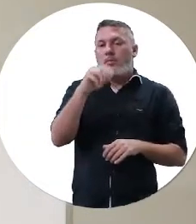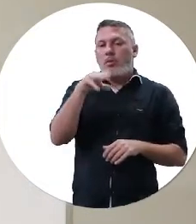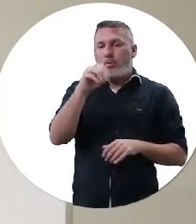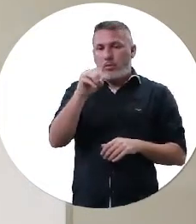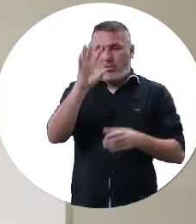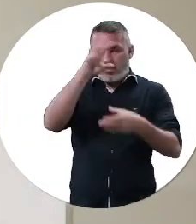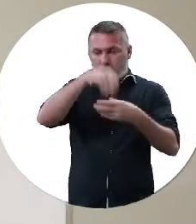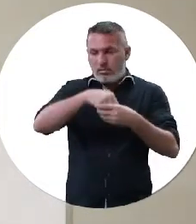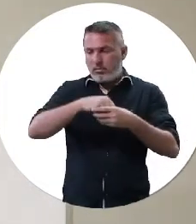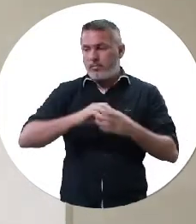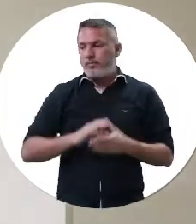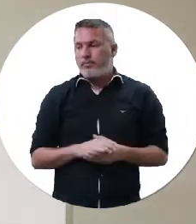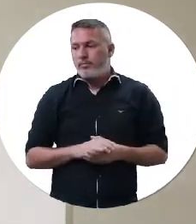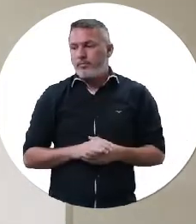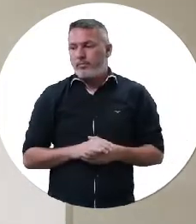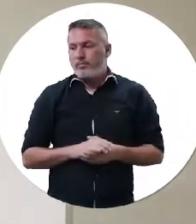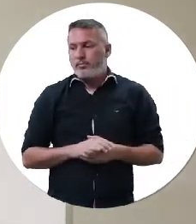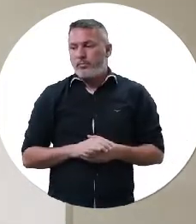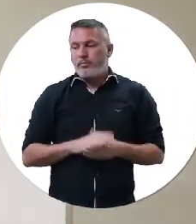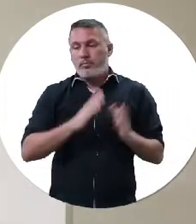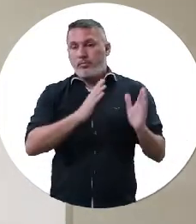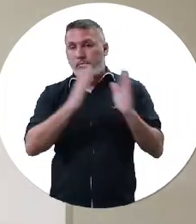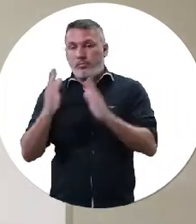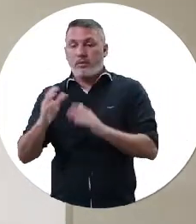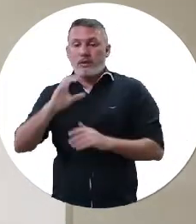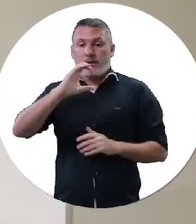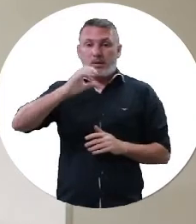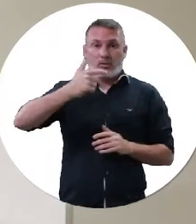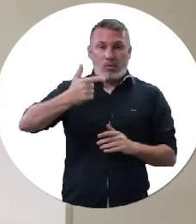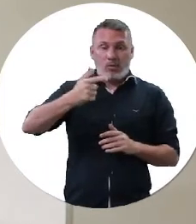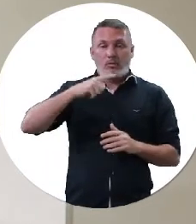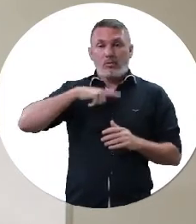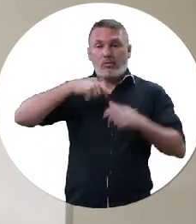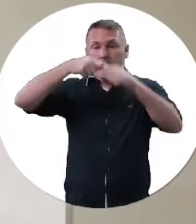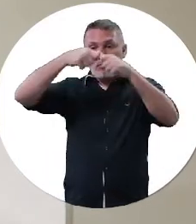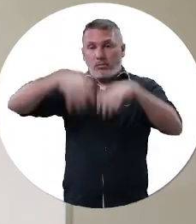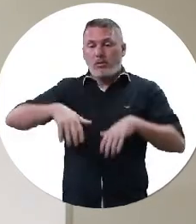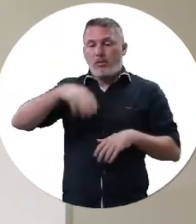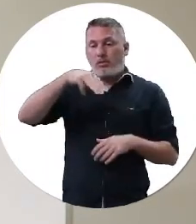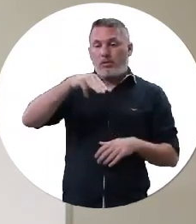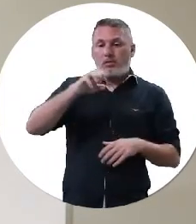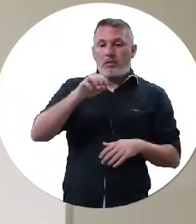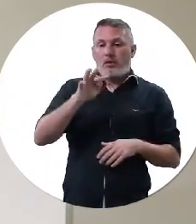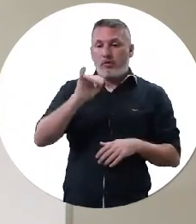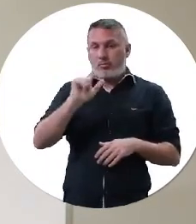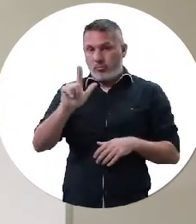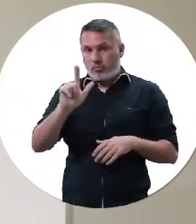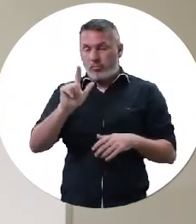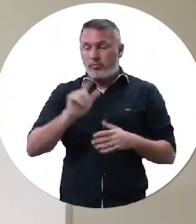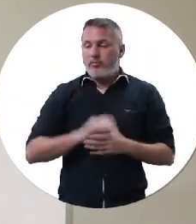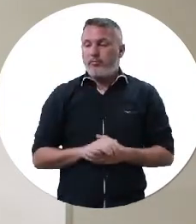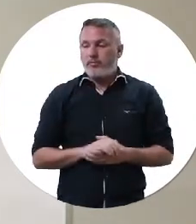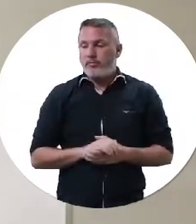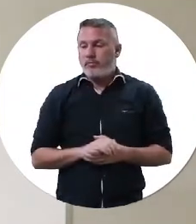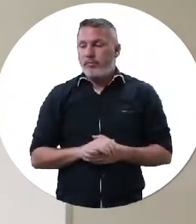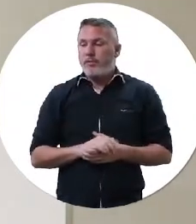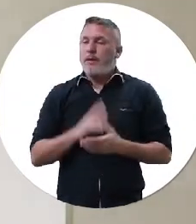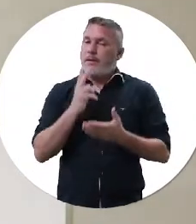No carbono 2 eu tenho metil. Sempre seguindo a ordem alfabética, tá,